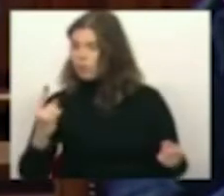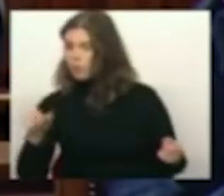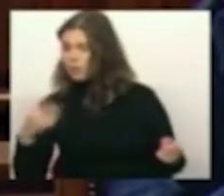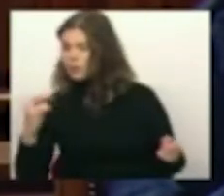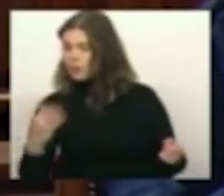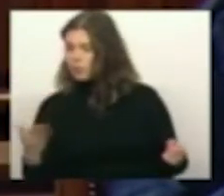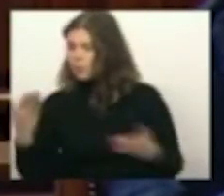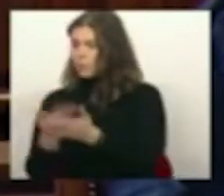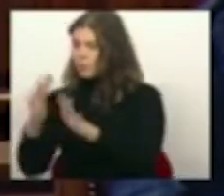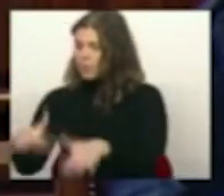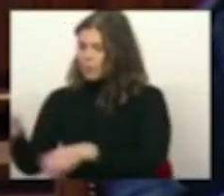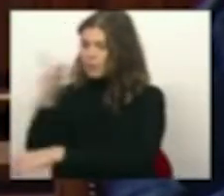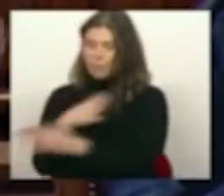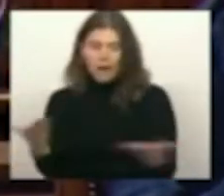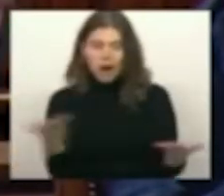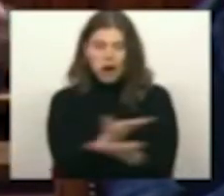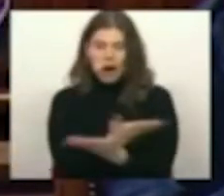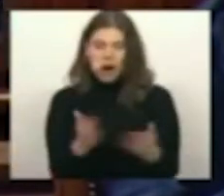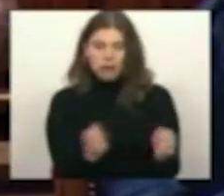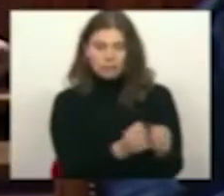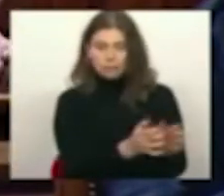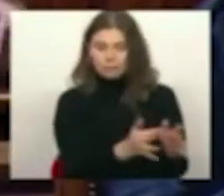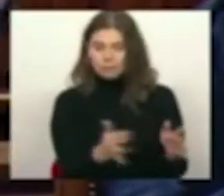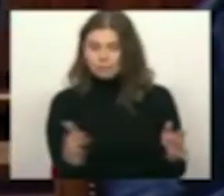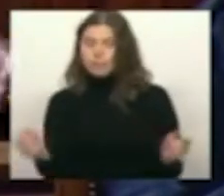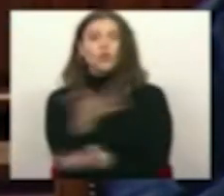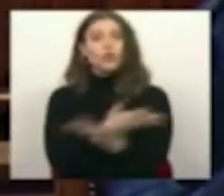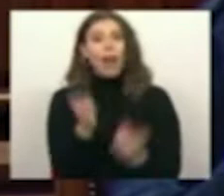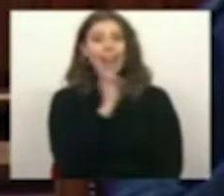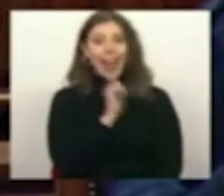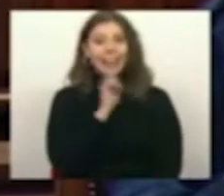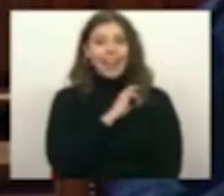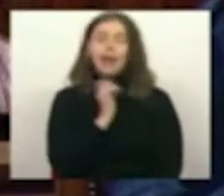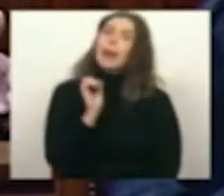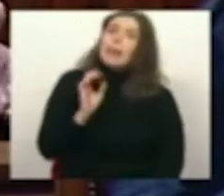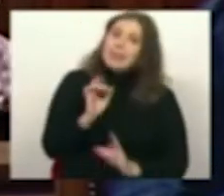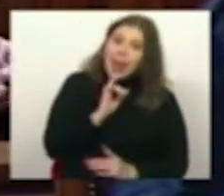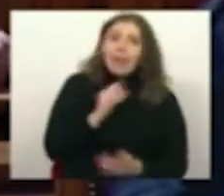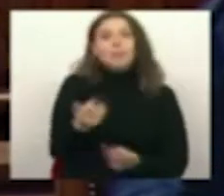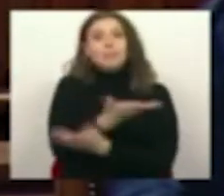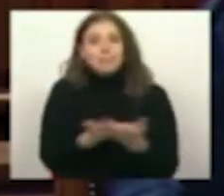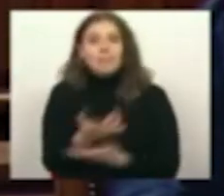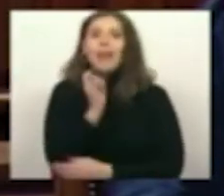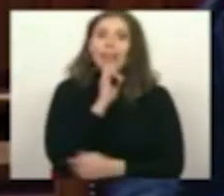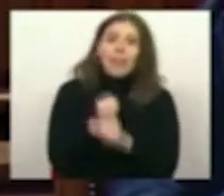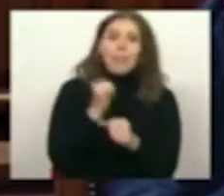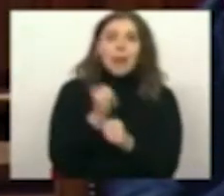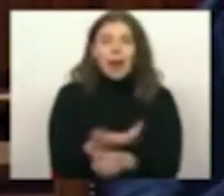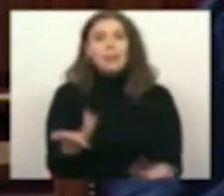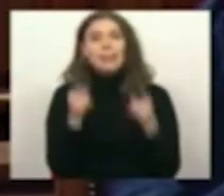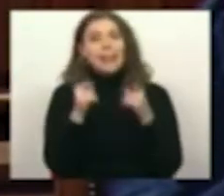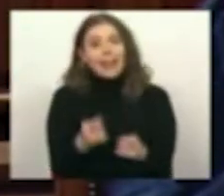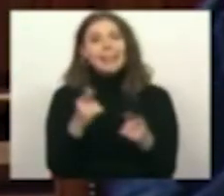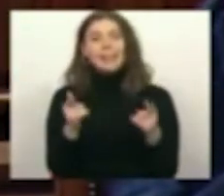1,3 proposto pelo Parlamento Europeu, há uma larga margem de negociação onde é possível negociar e onde é possível trabalhar. E é